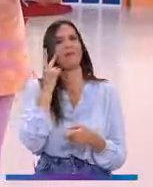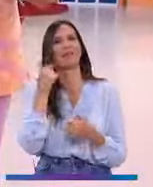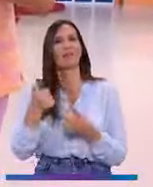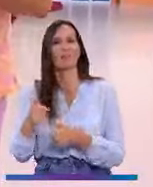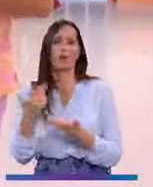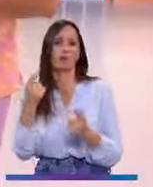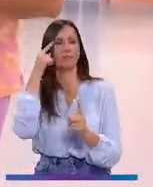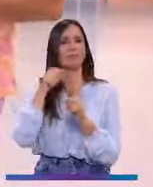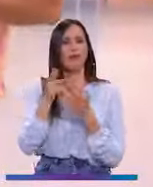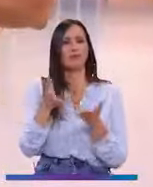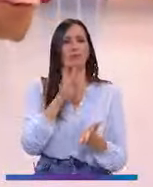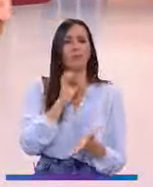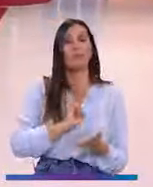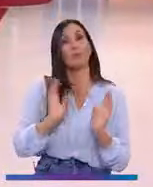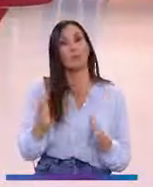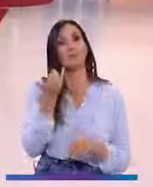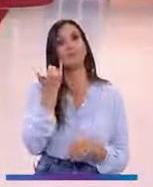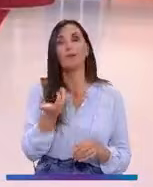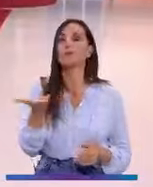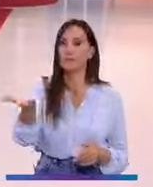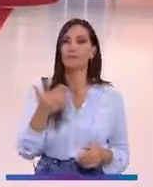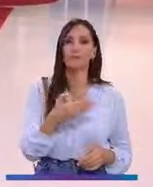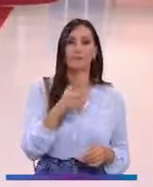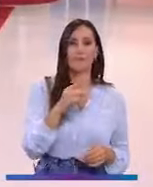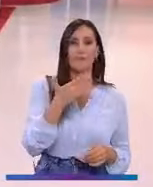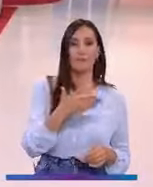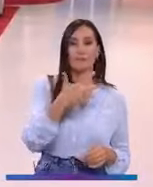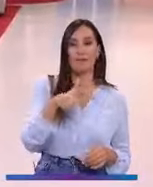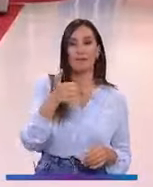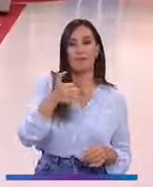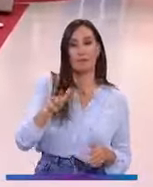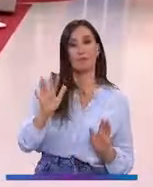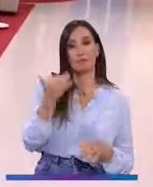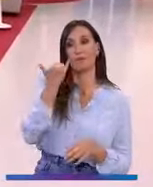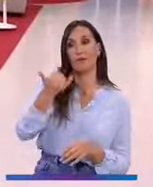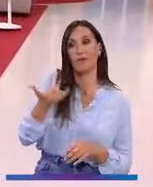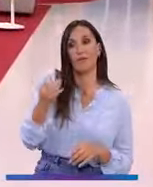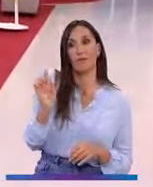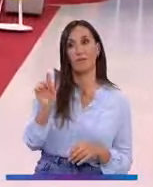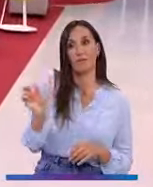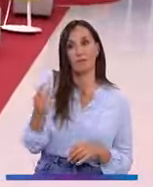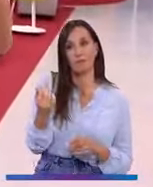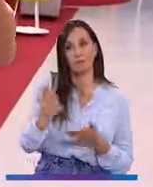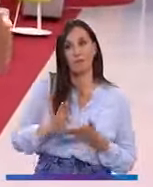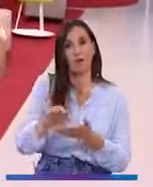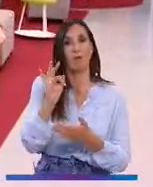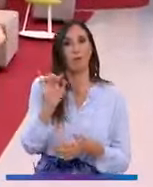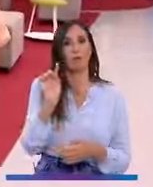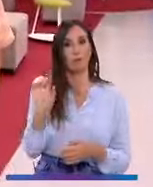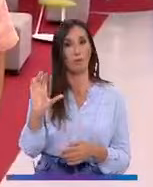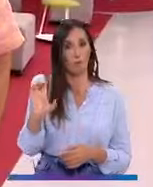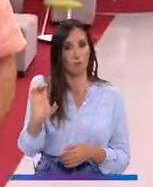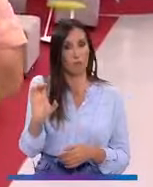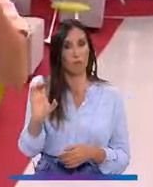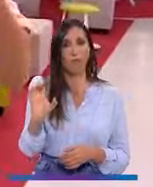para ajudar os meus filhos. Tem é que ligar. Agora fala tu. 761-100-500, tem de ligar, atenção, vamos dar 20 mil euros. São 4 mil contos na moeda